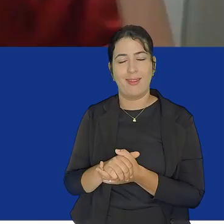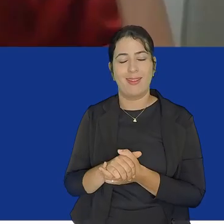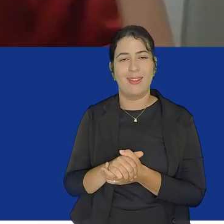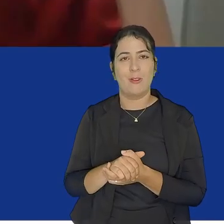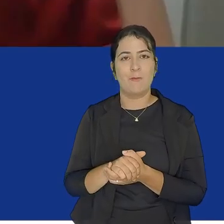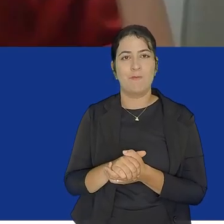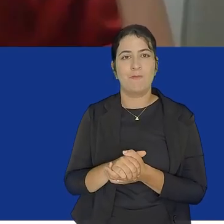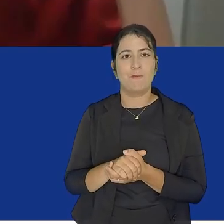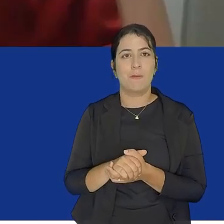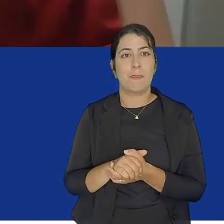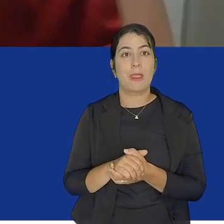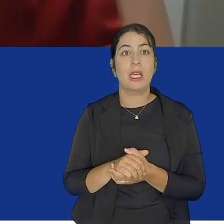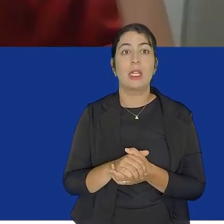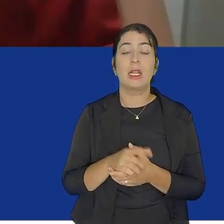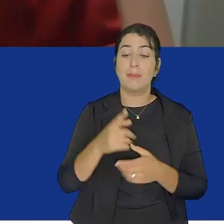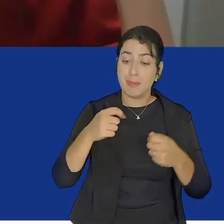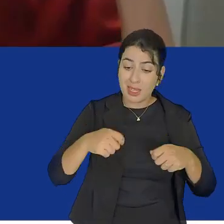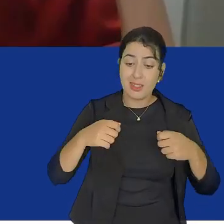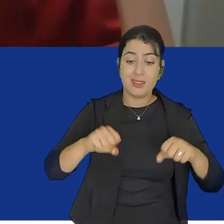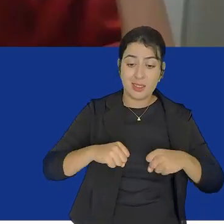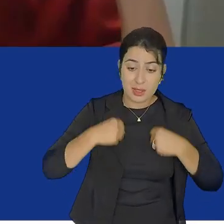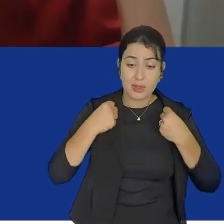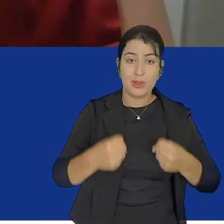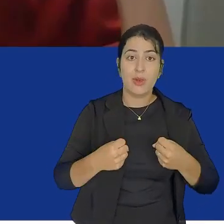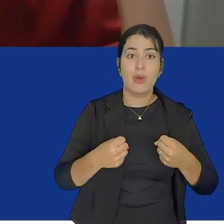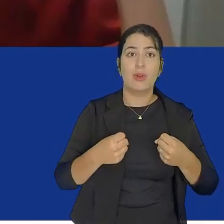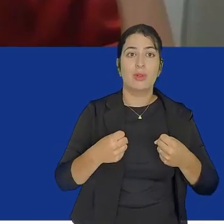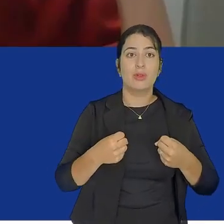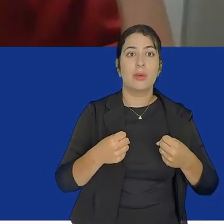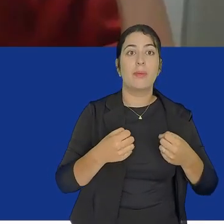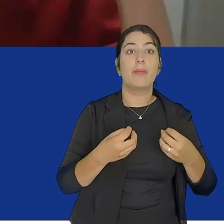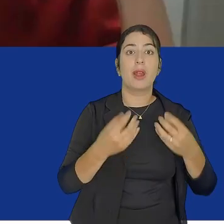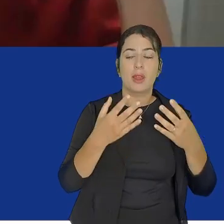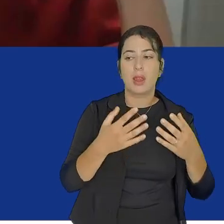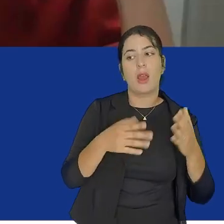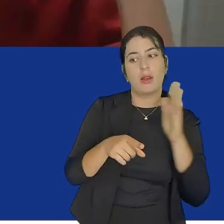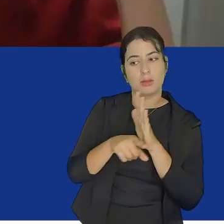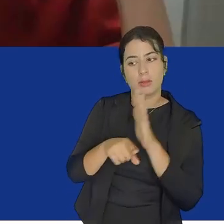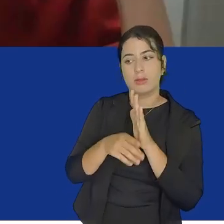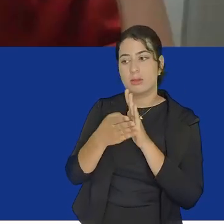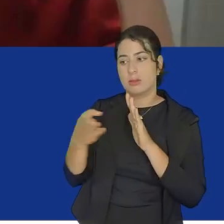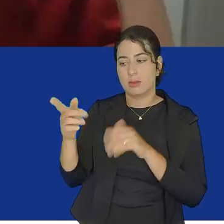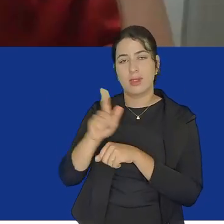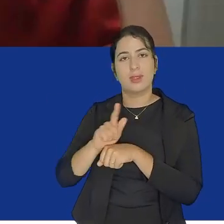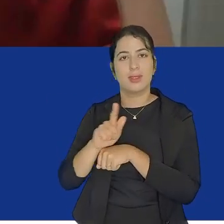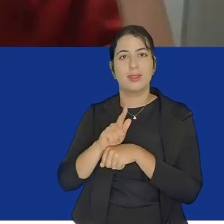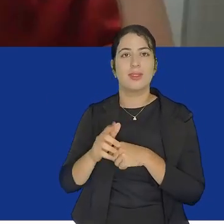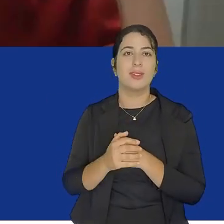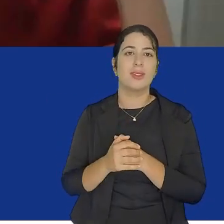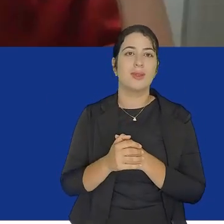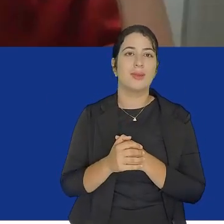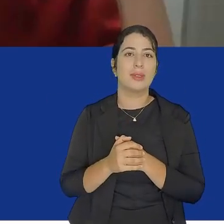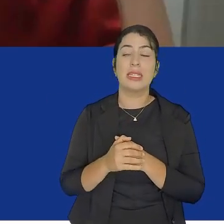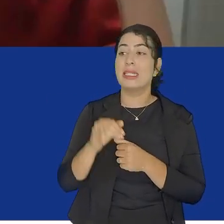intencionalidade e esforços para isso. Além disso, sem capacitação, quando tem desafios do cotidiano, ele também está